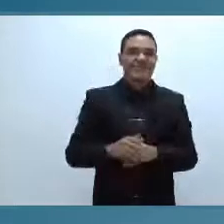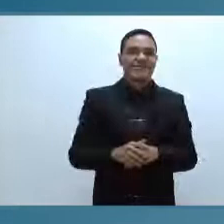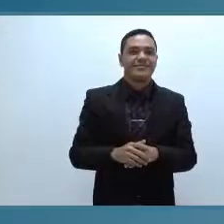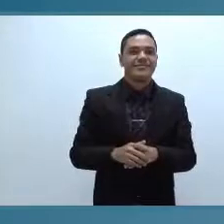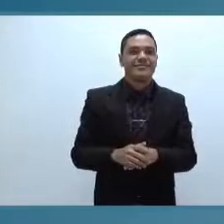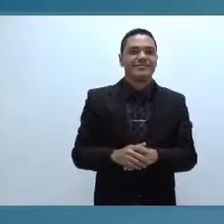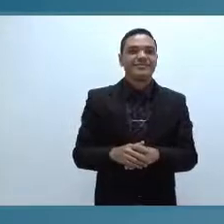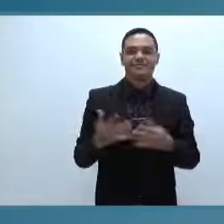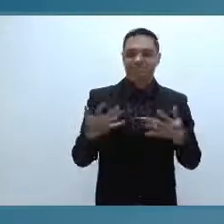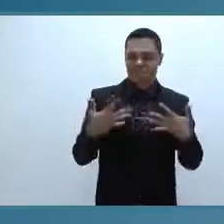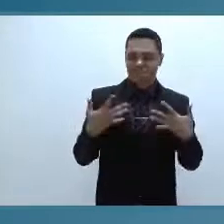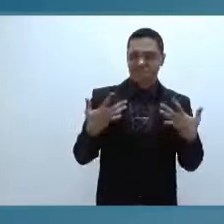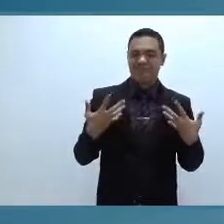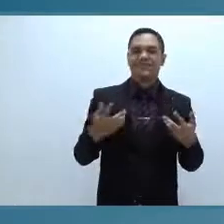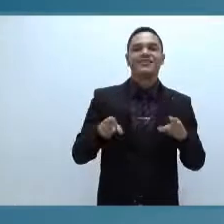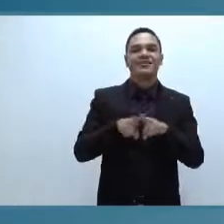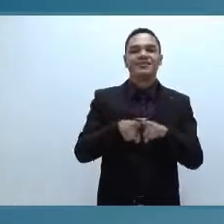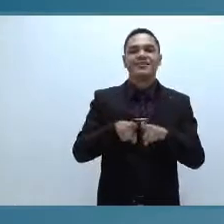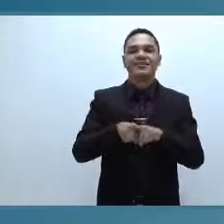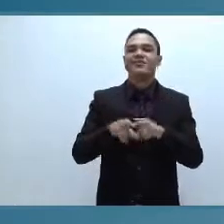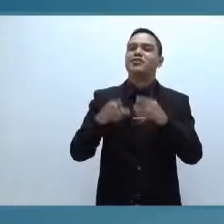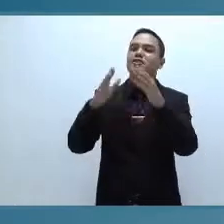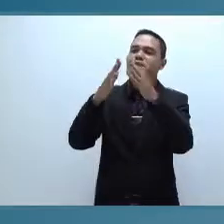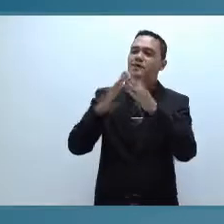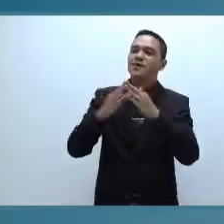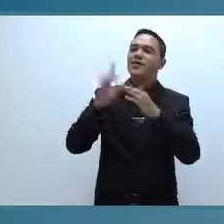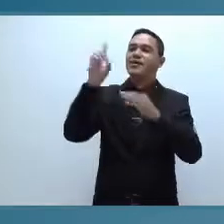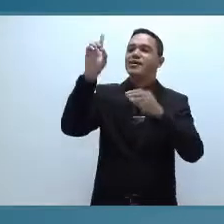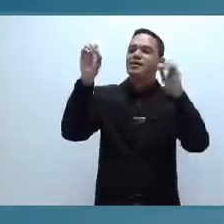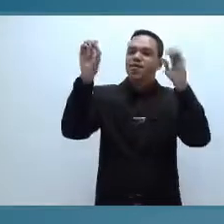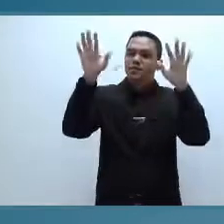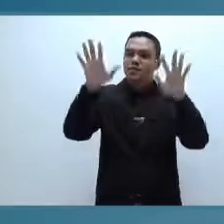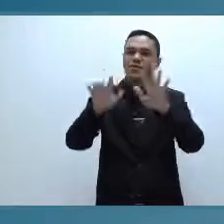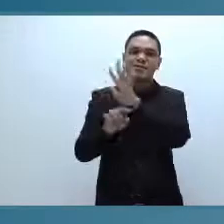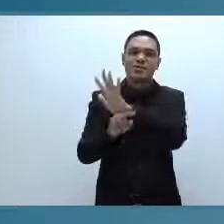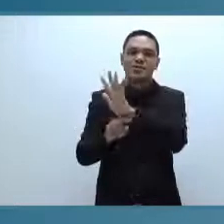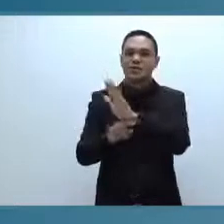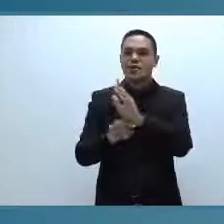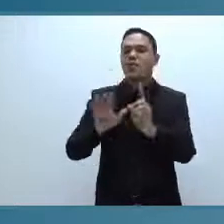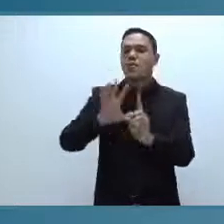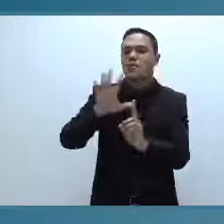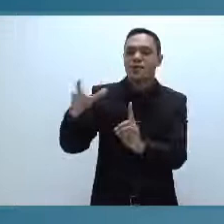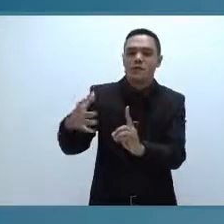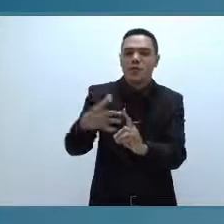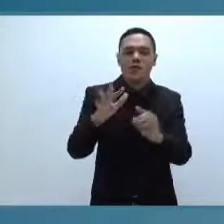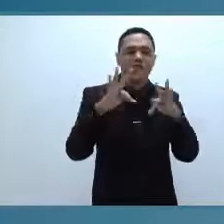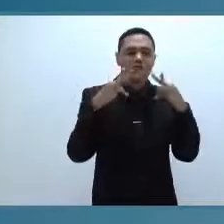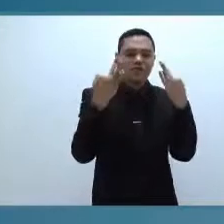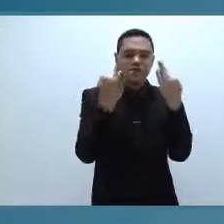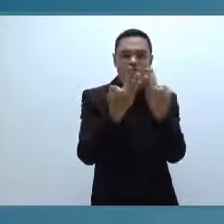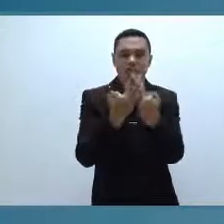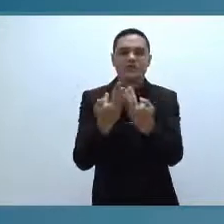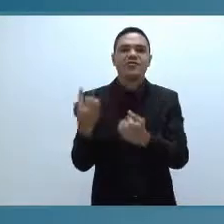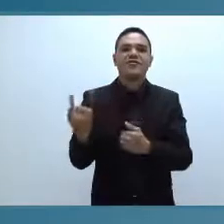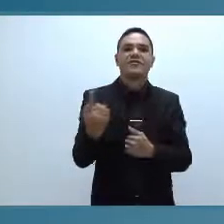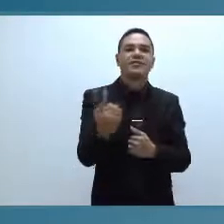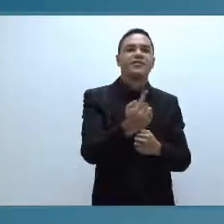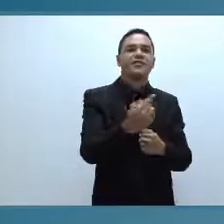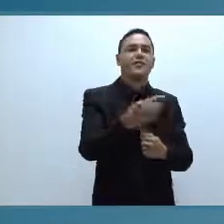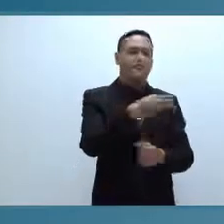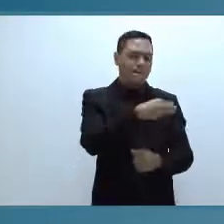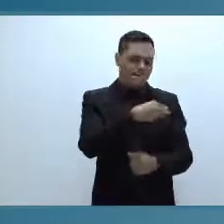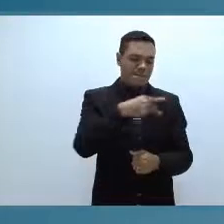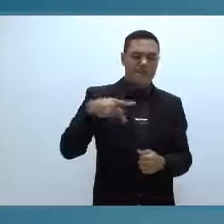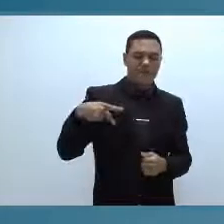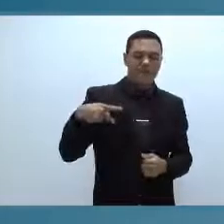Deus que ajude cada um de vocês e proteja e abençoe a vocês, a família de vocês, o Ministério Público, os